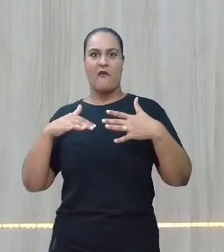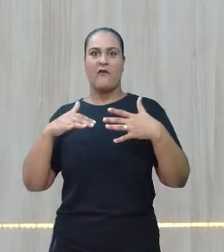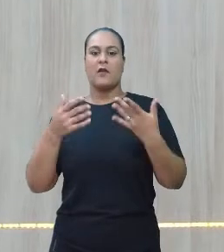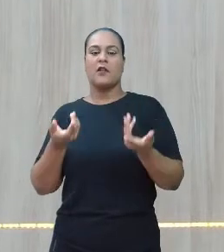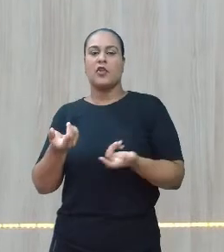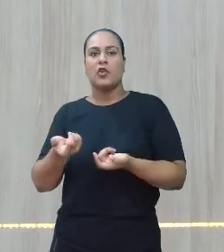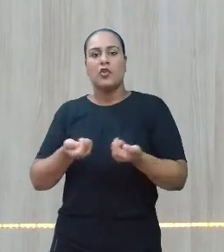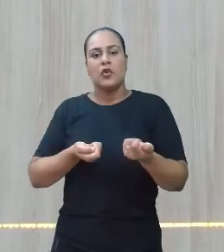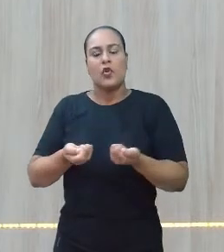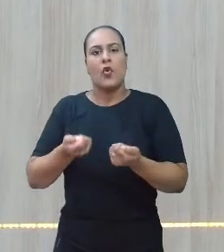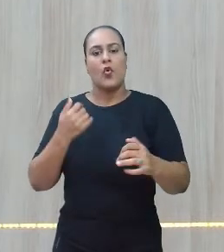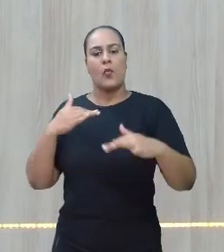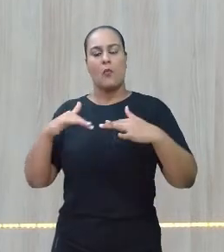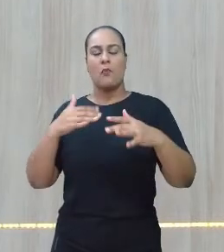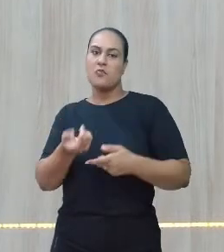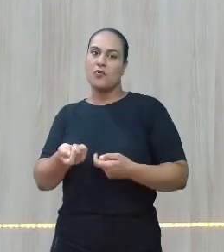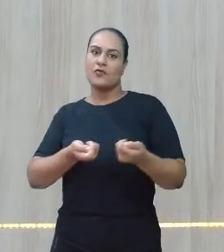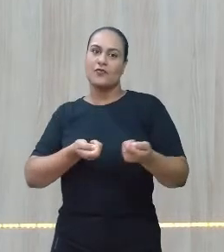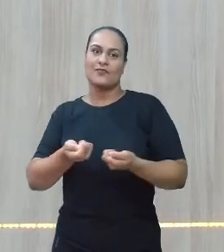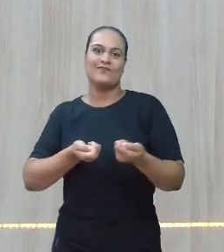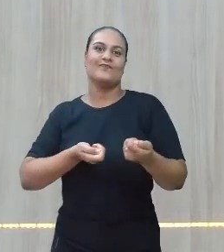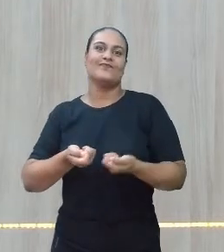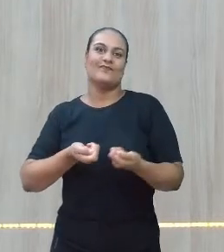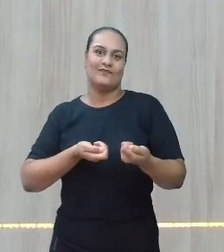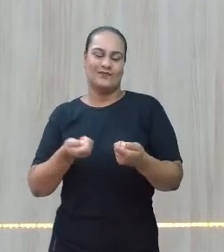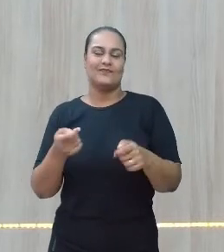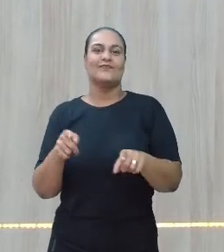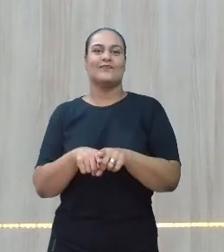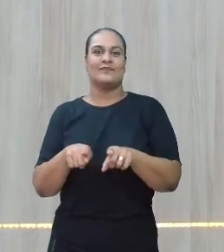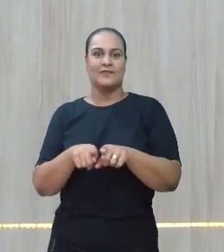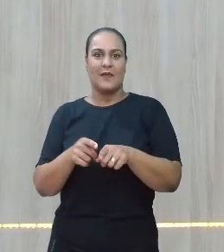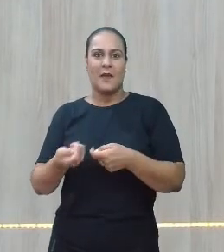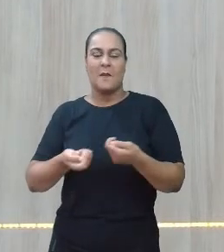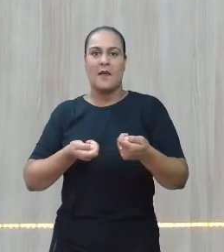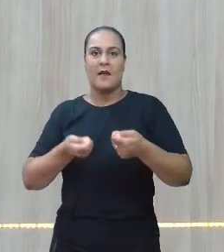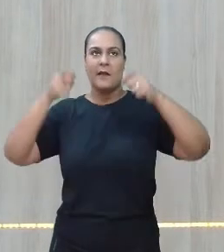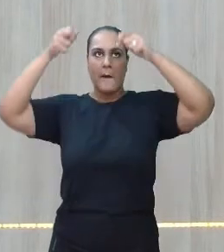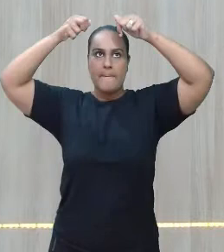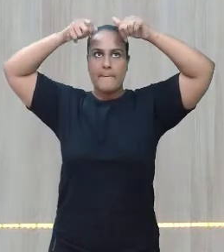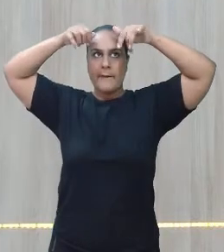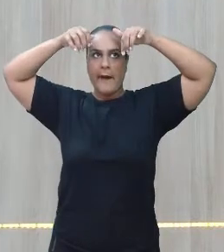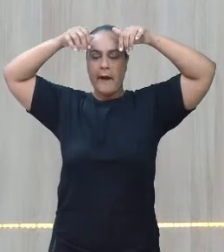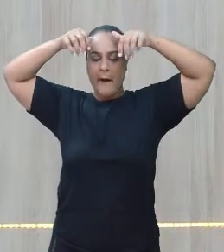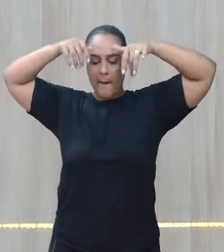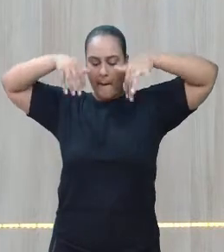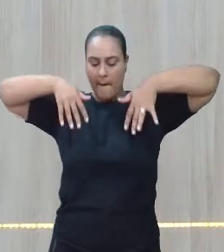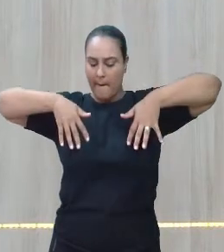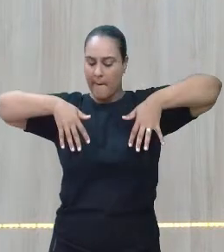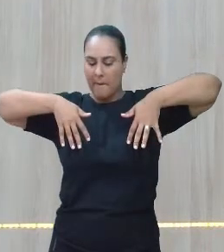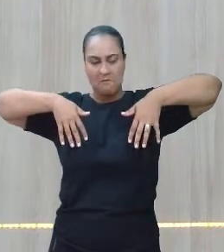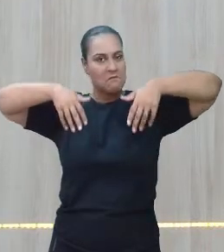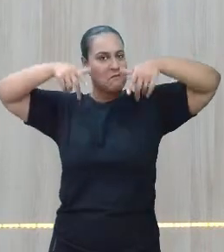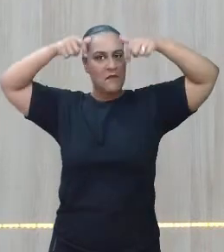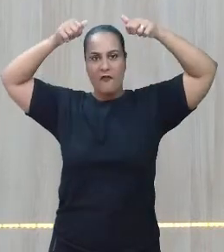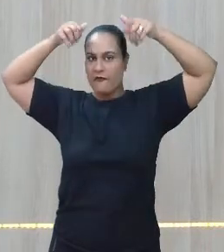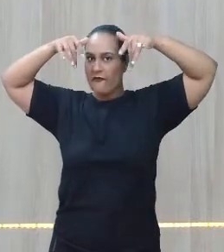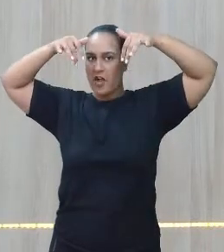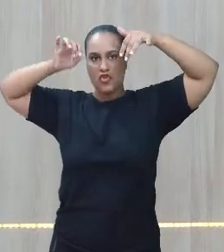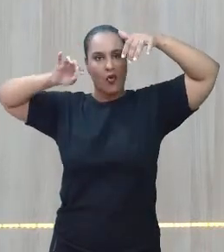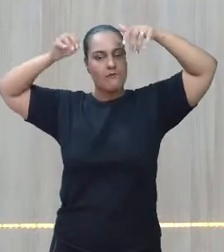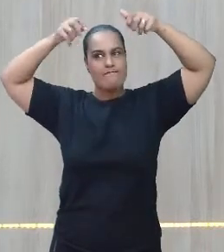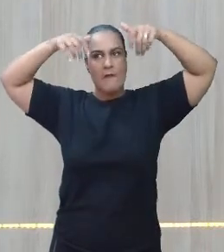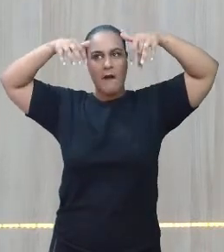coordenação e de uma resposta, né, que sempre deveria estar sendo comandada pelo cérebro e não está sendo. A